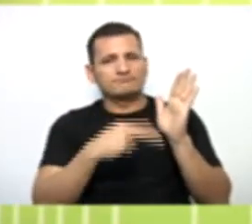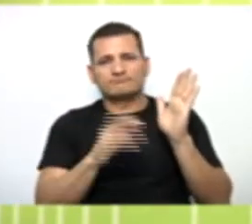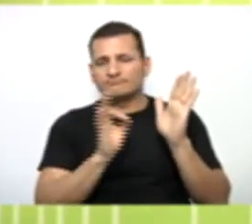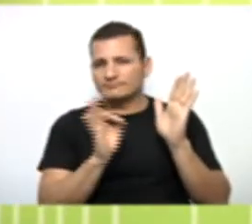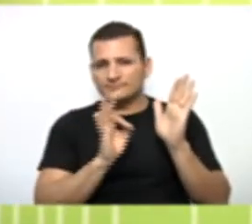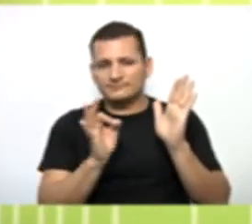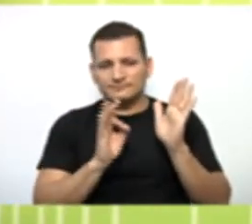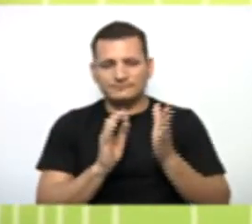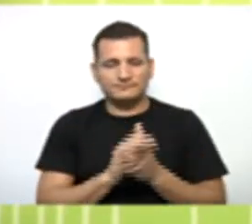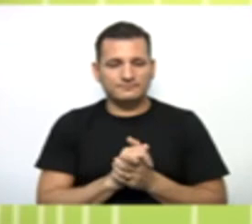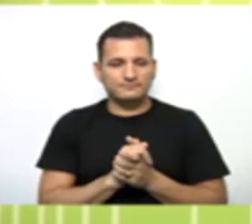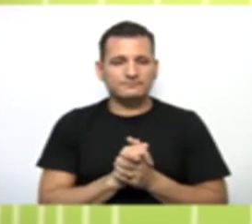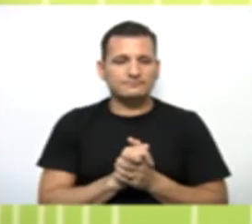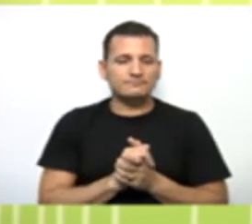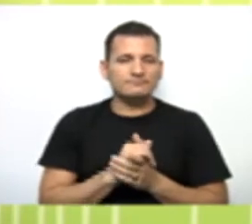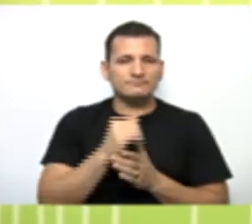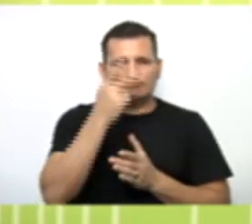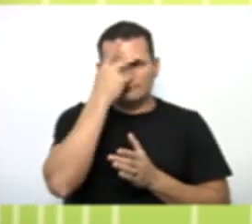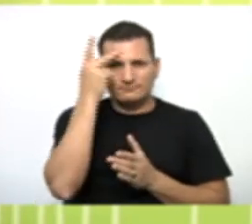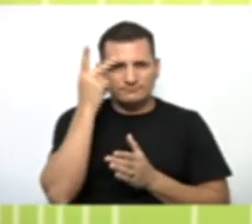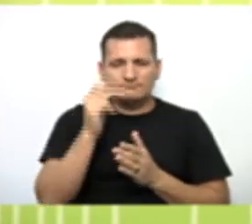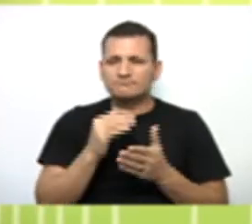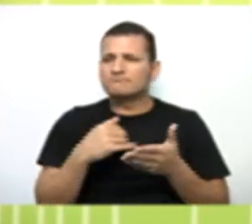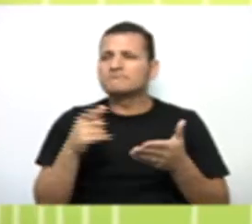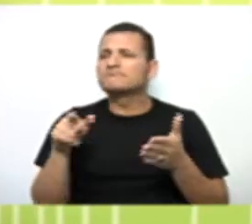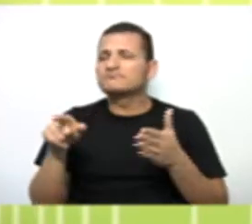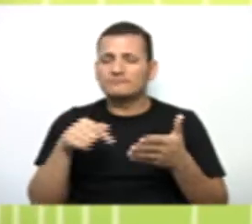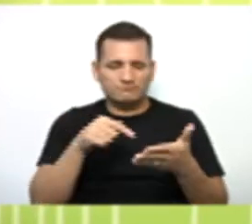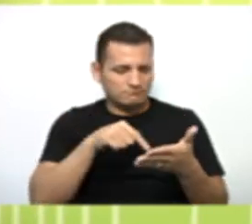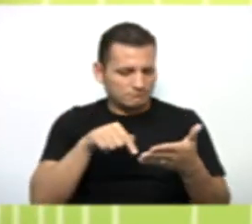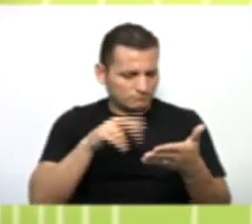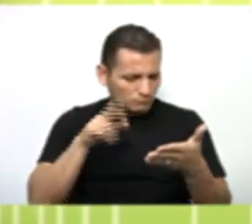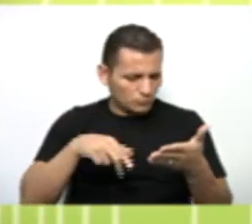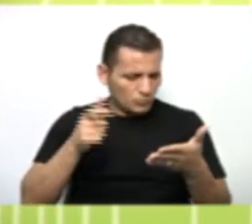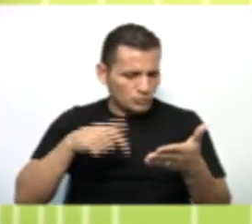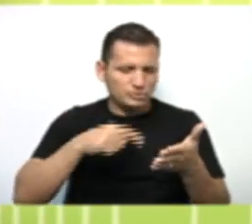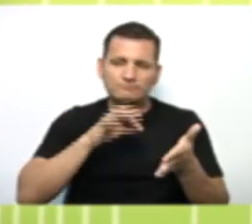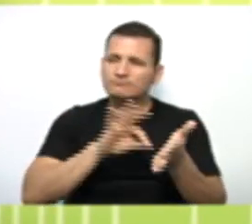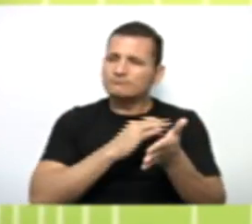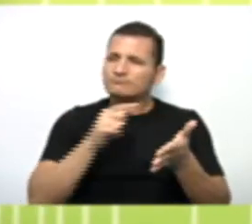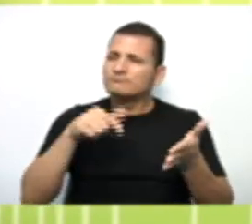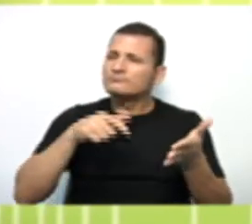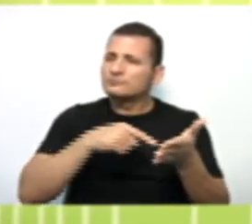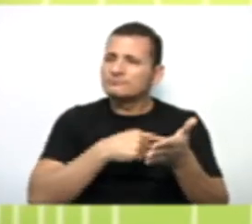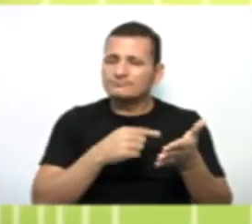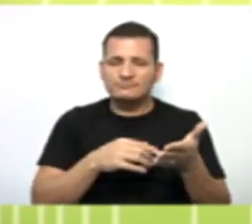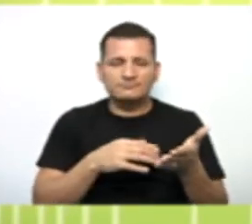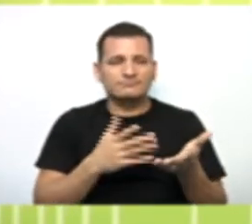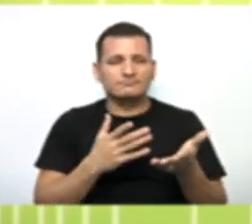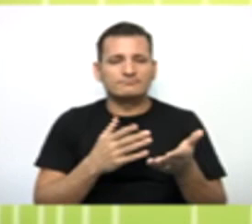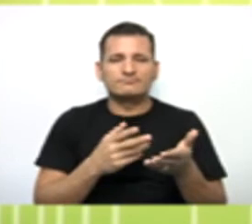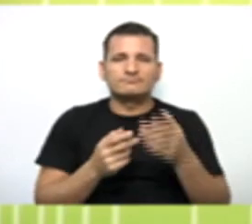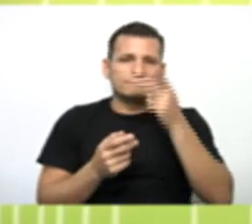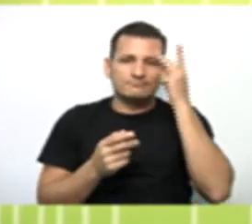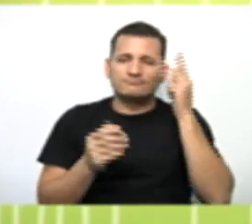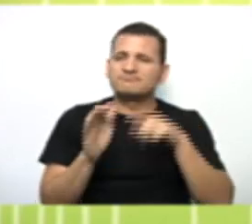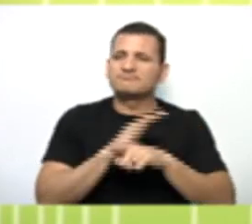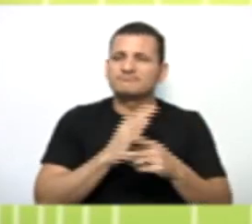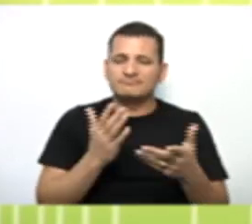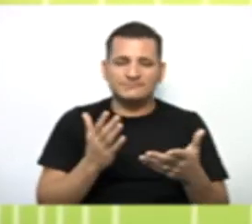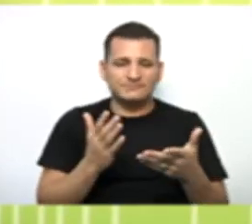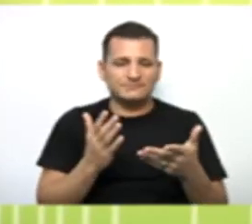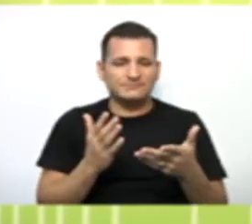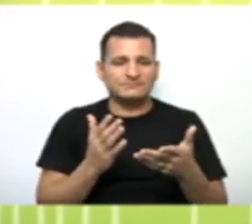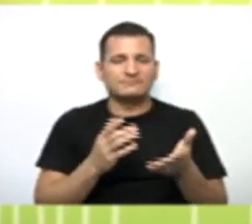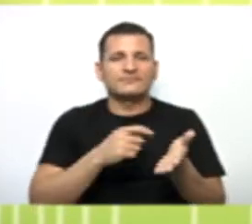Tem gente que precisa que o outro indique onde tem que assinar. Onde é que tem que assinar? Está lá seu nome onde você tem que assinar e a pessoa pergunta, onde é que tem que assinar? Onde é que tem que assinar? Caramba,